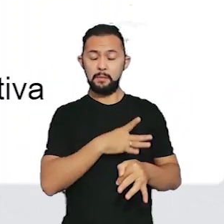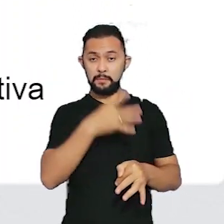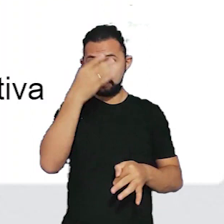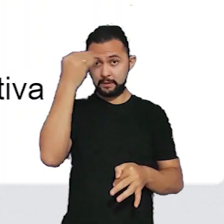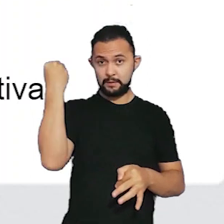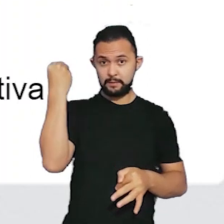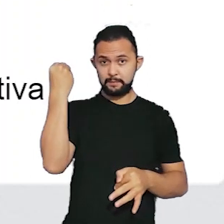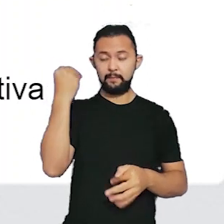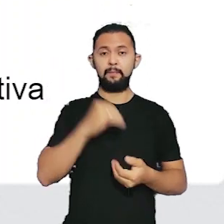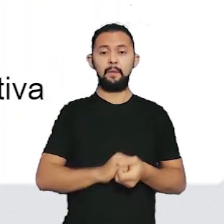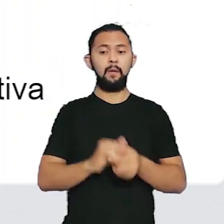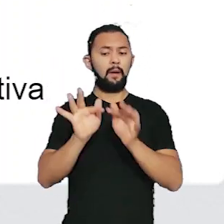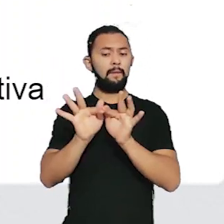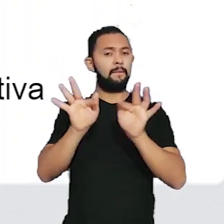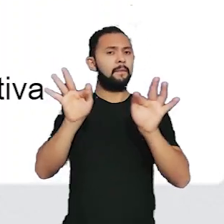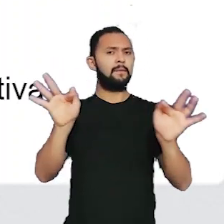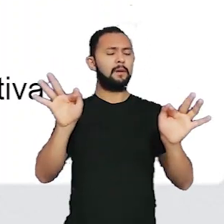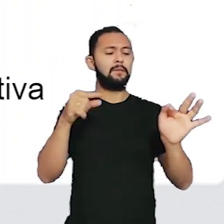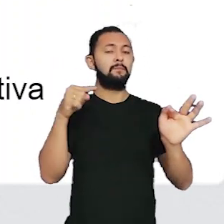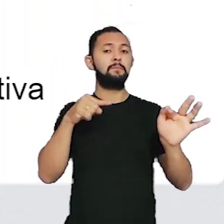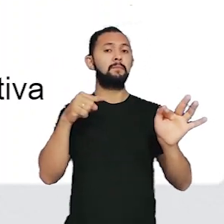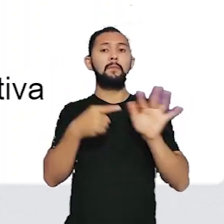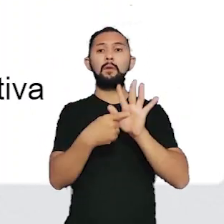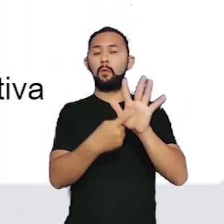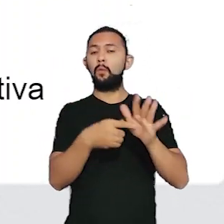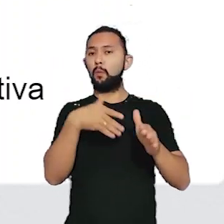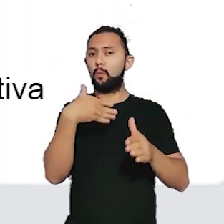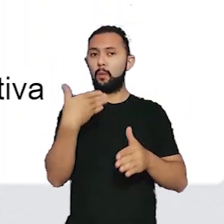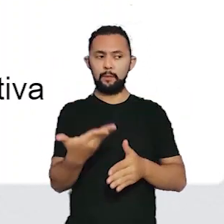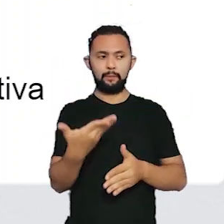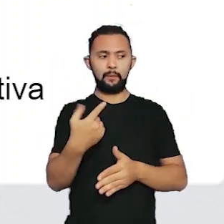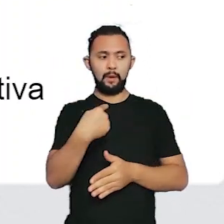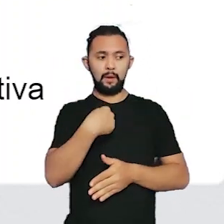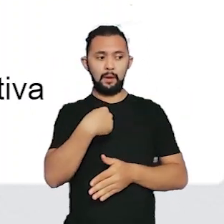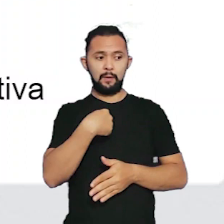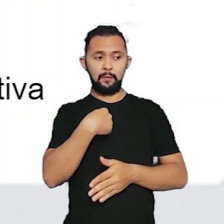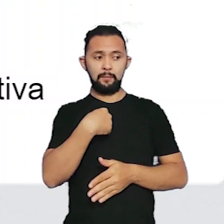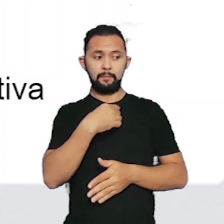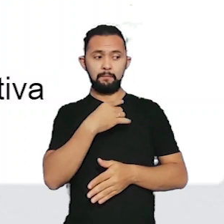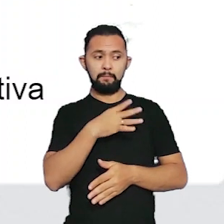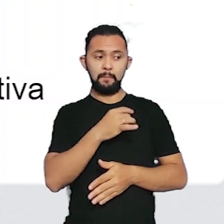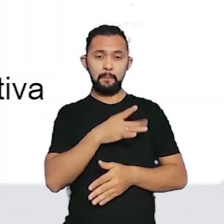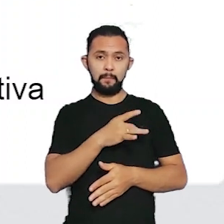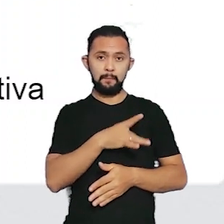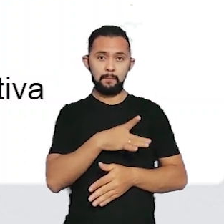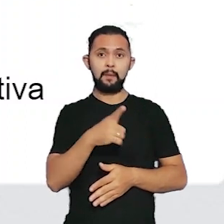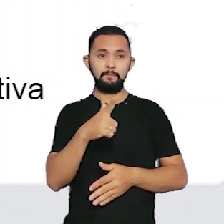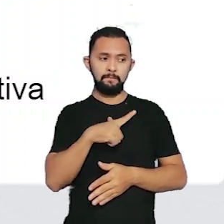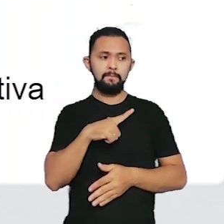destacadas são respectivamente. Então, a primeira oração, ó, que eu tinha medo, e a segunda, de que você